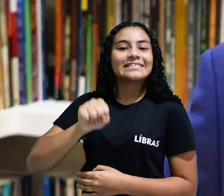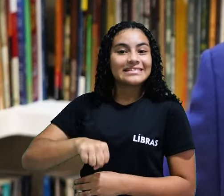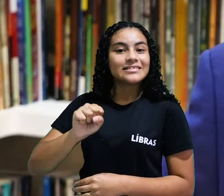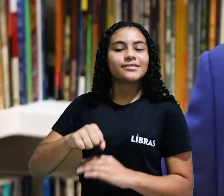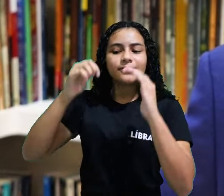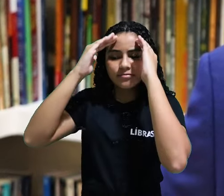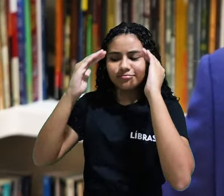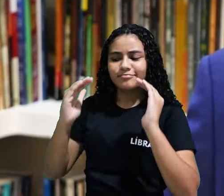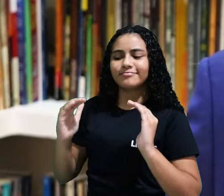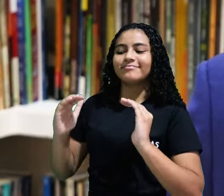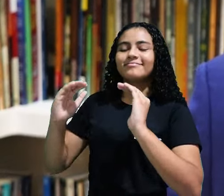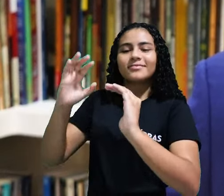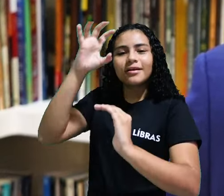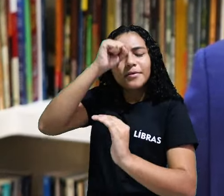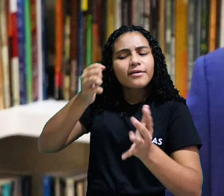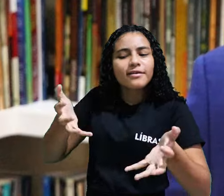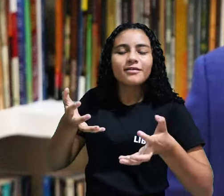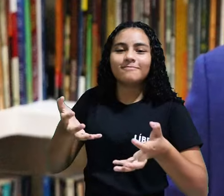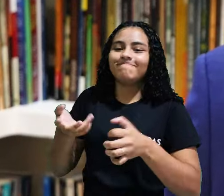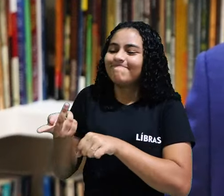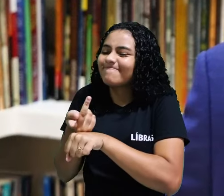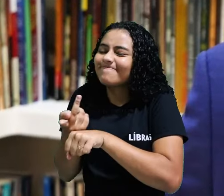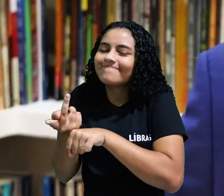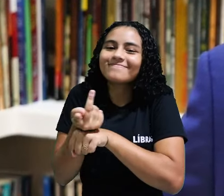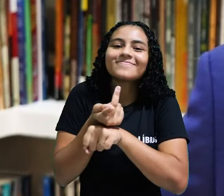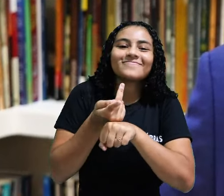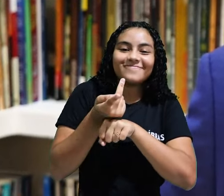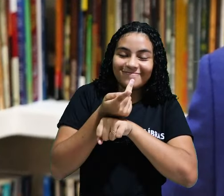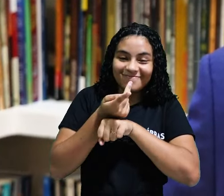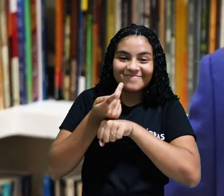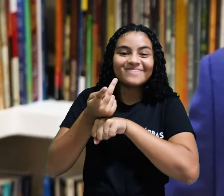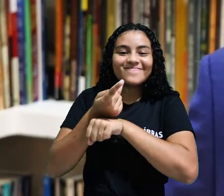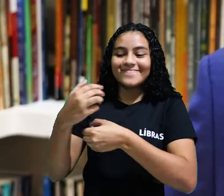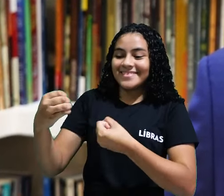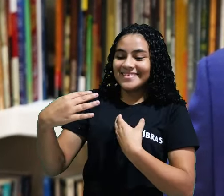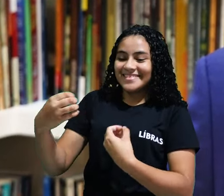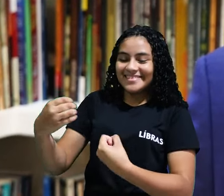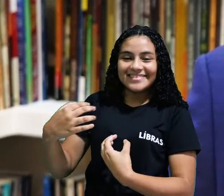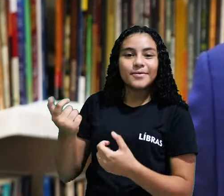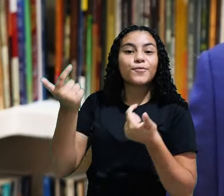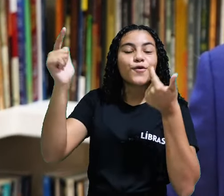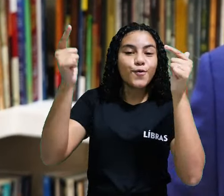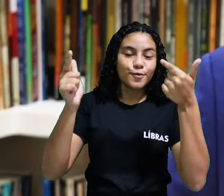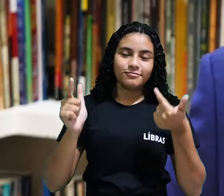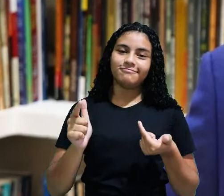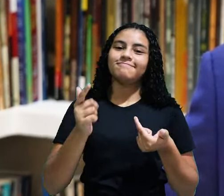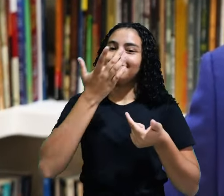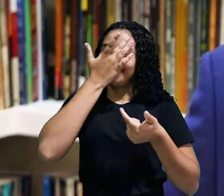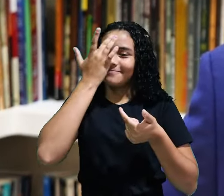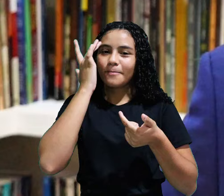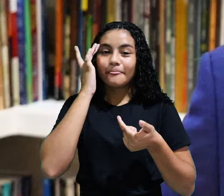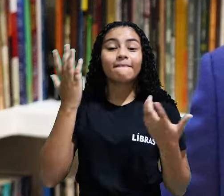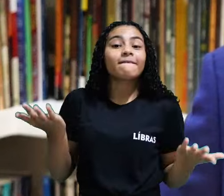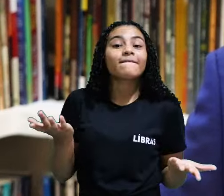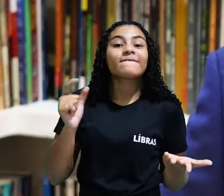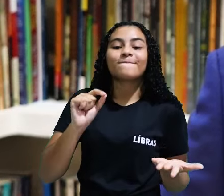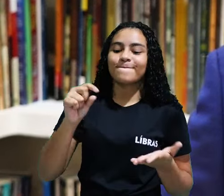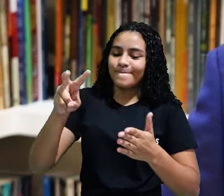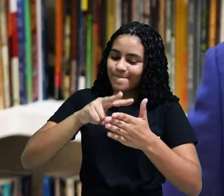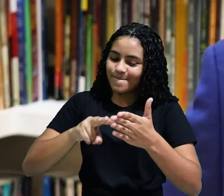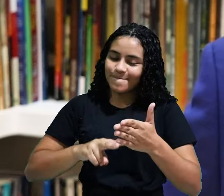se submete a aprender, que busca aprimoramento ao ser ensinada por outra pessoa ou por meio de